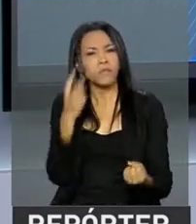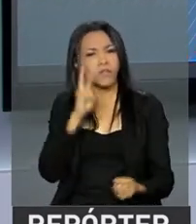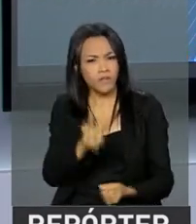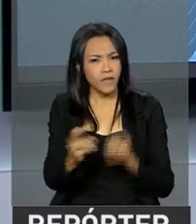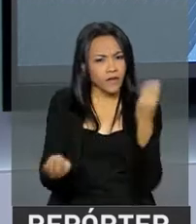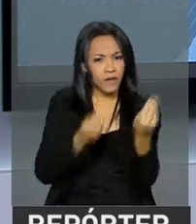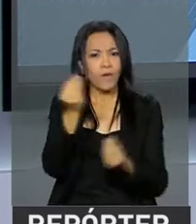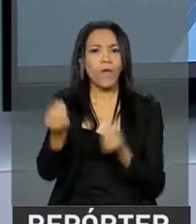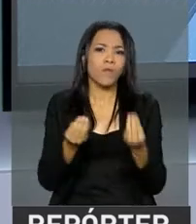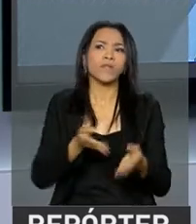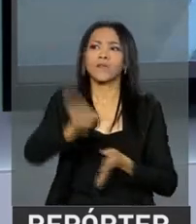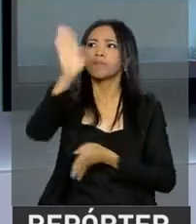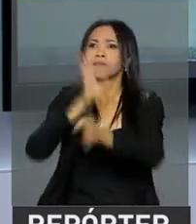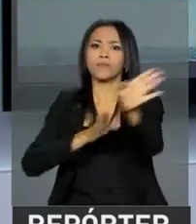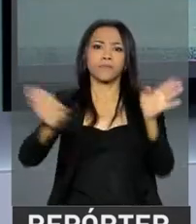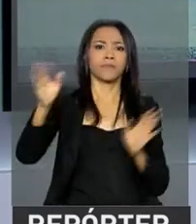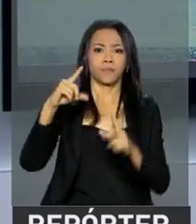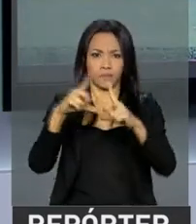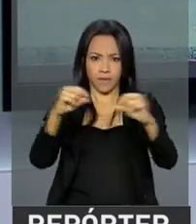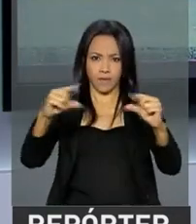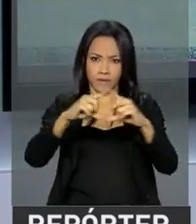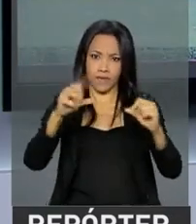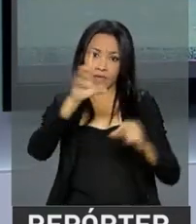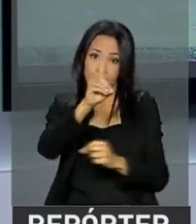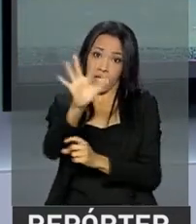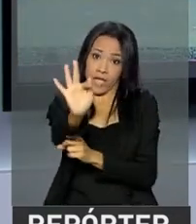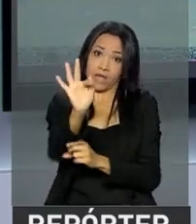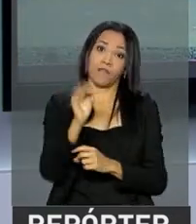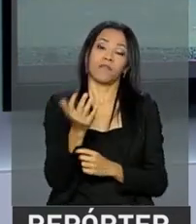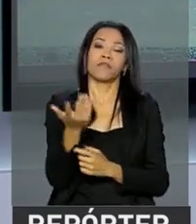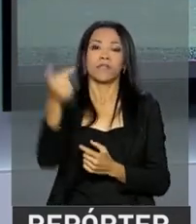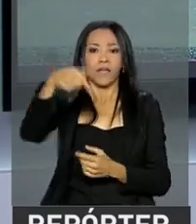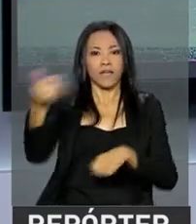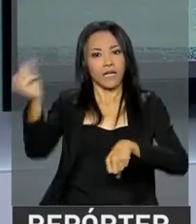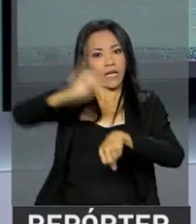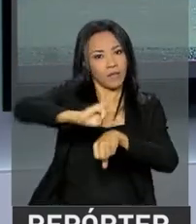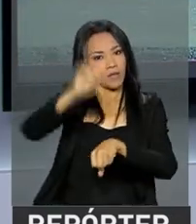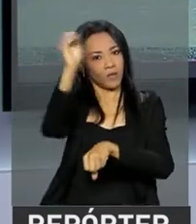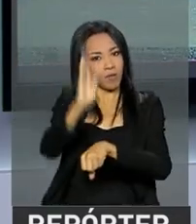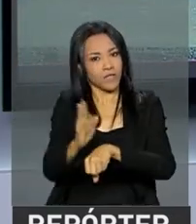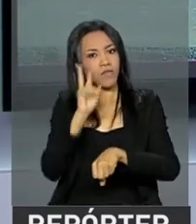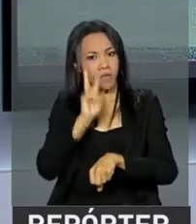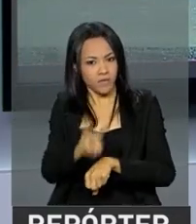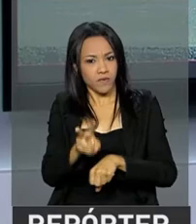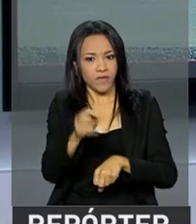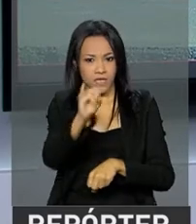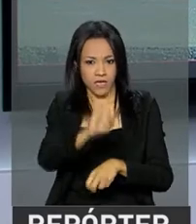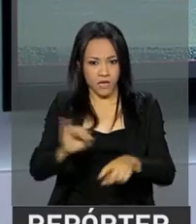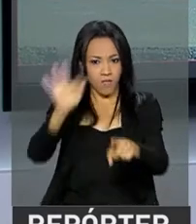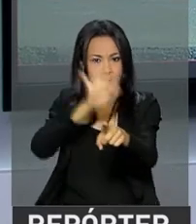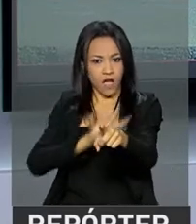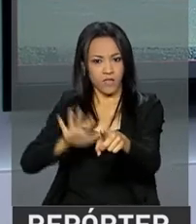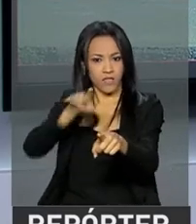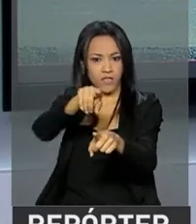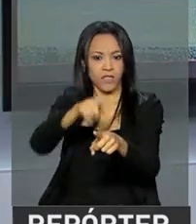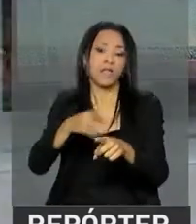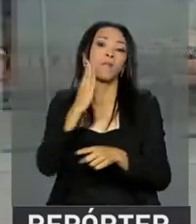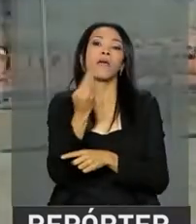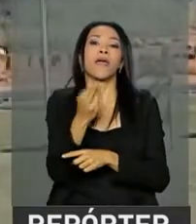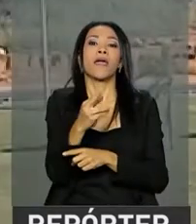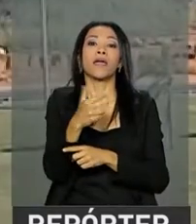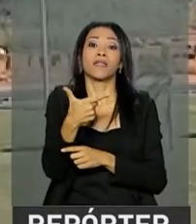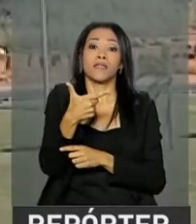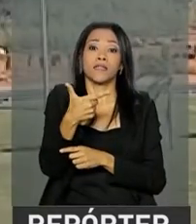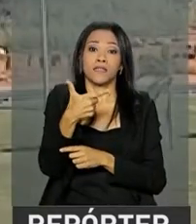rodovias que cortam o distrito federal aproveitar a gente está aqui em brasília no centro do do brasil está essa imagem primeiro da br-101